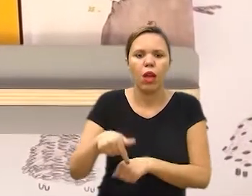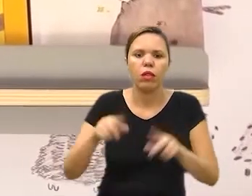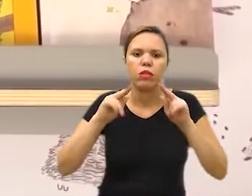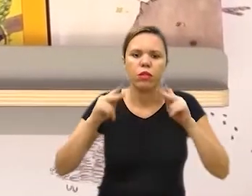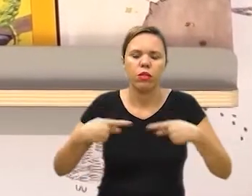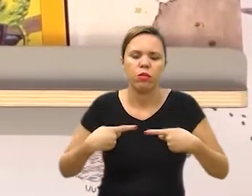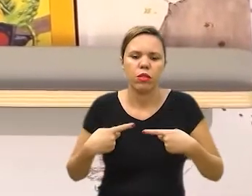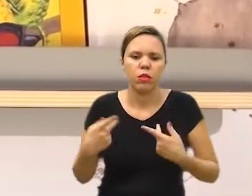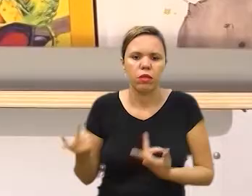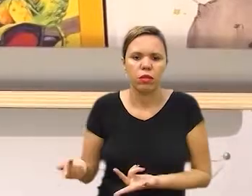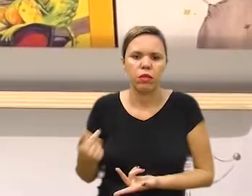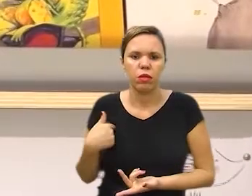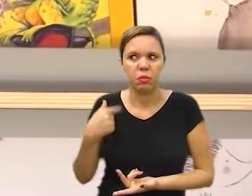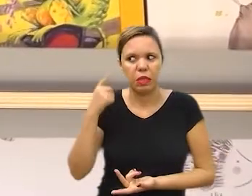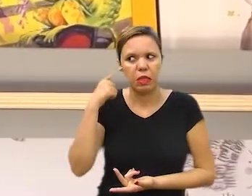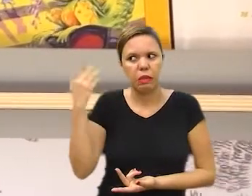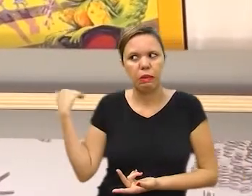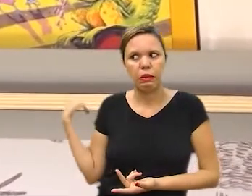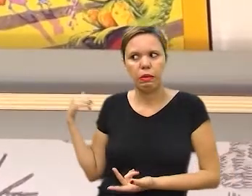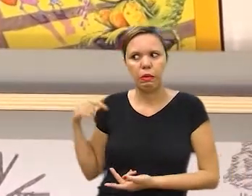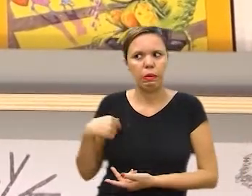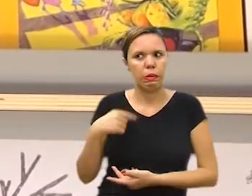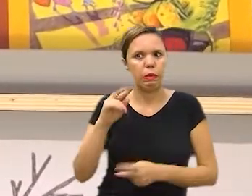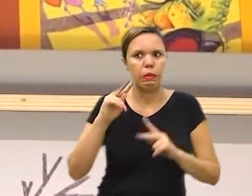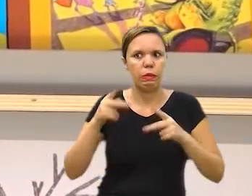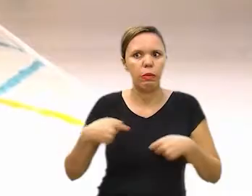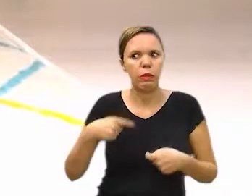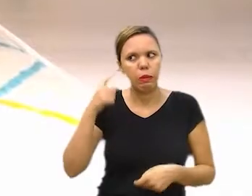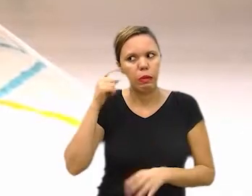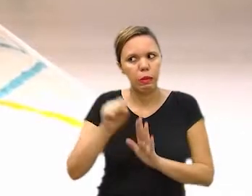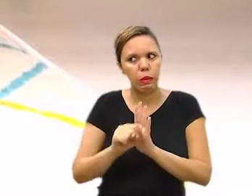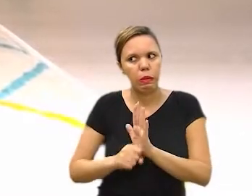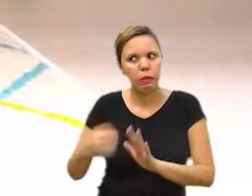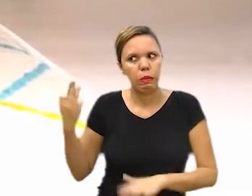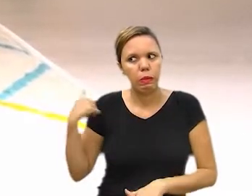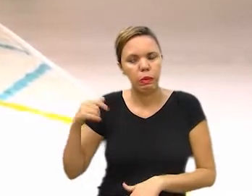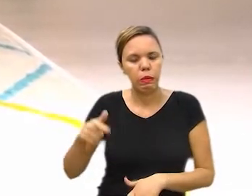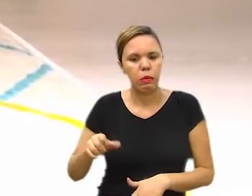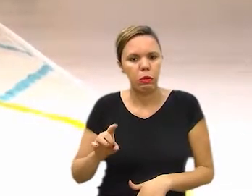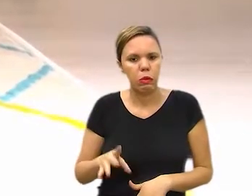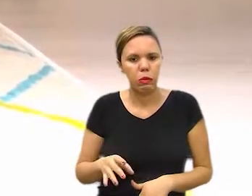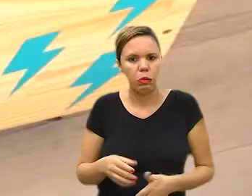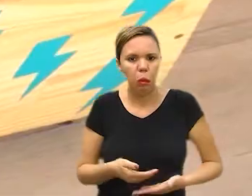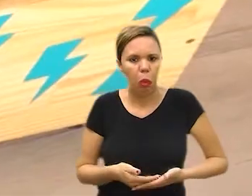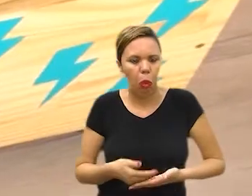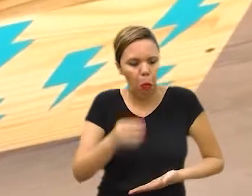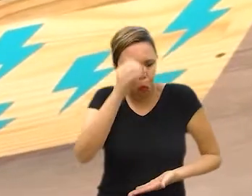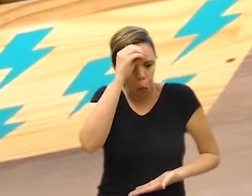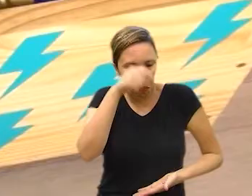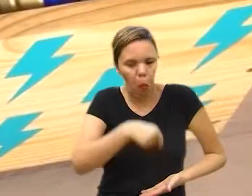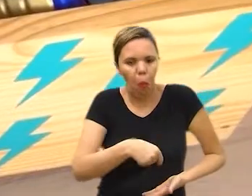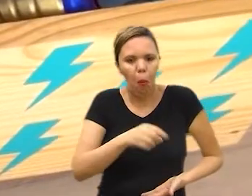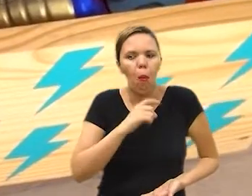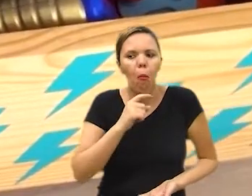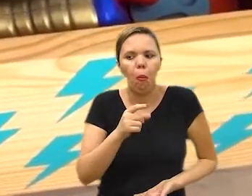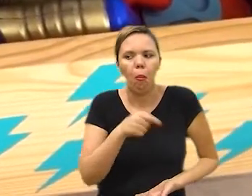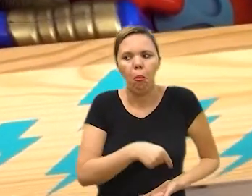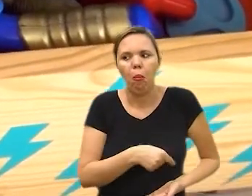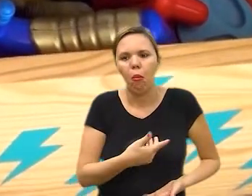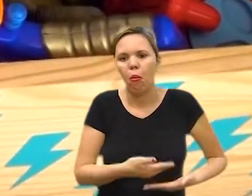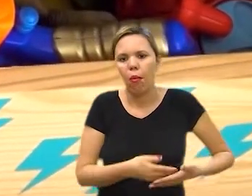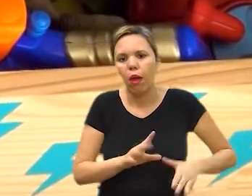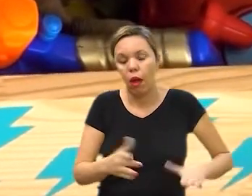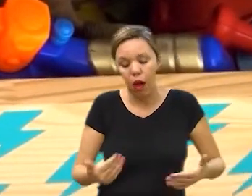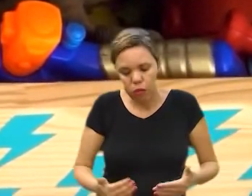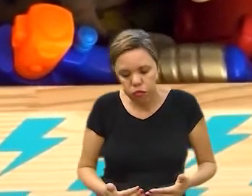humano, olha que incrível, a gente não achava que ele era um ser humano antes, né? Alguns séculos atrás, ele era uma tábula rasa que não sabia nada, que não era ninguém. Hoje a